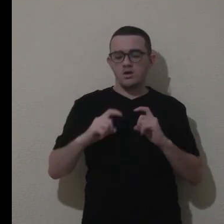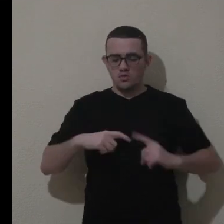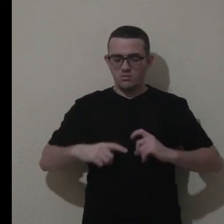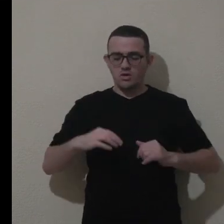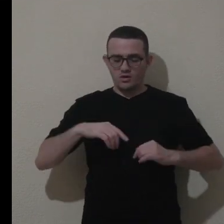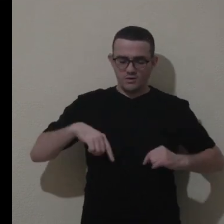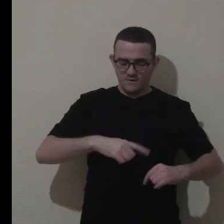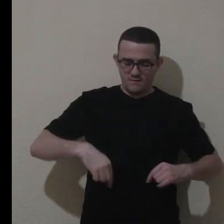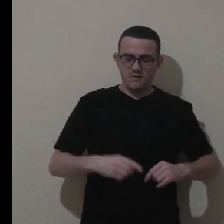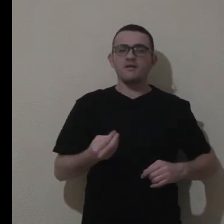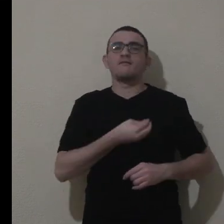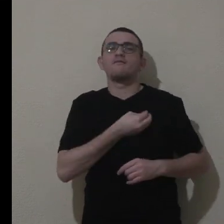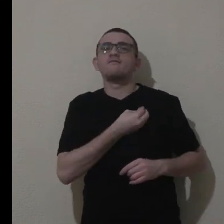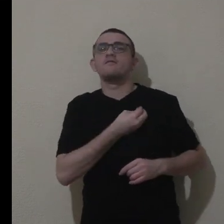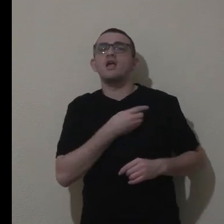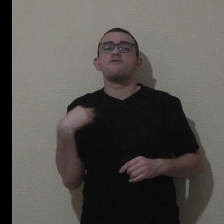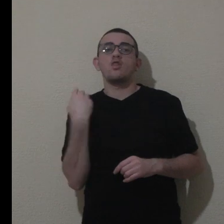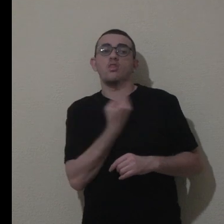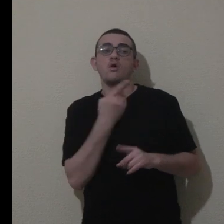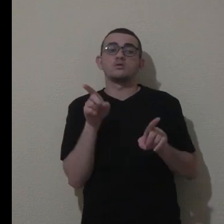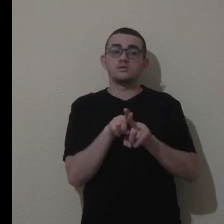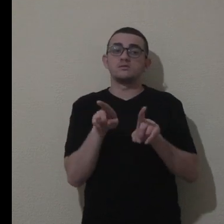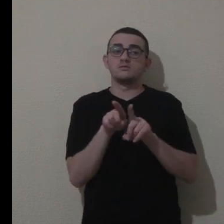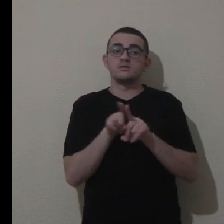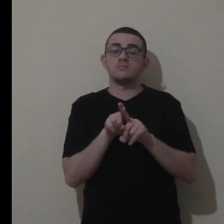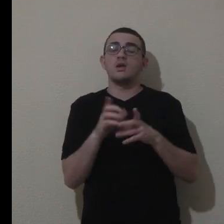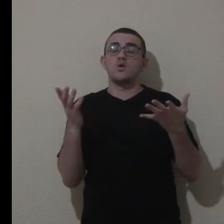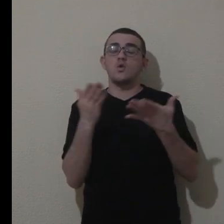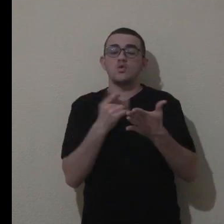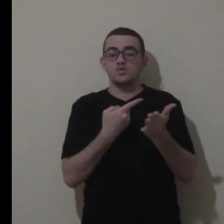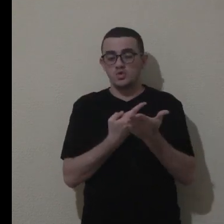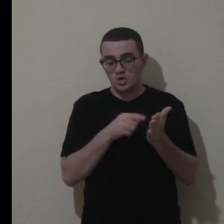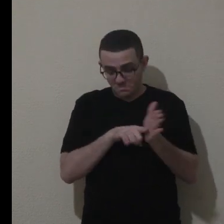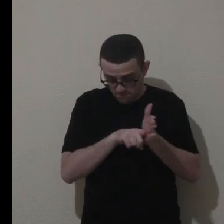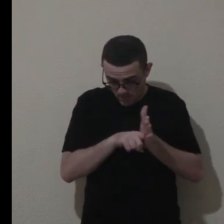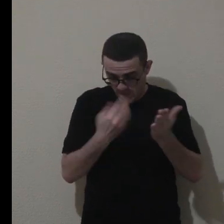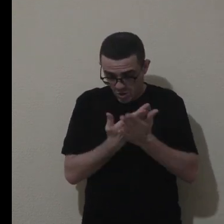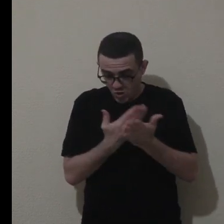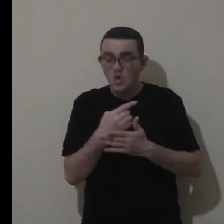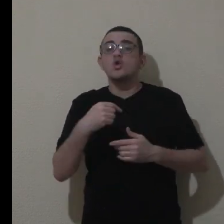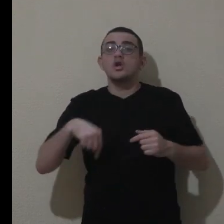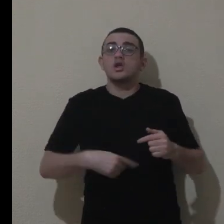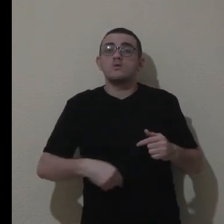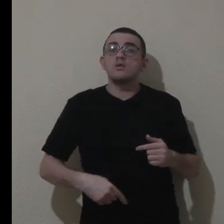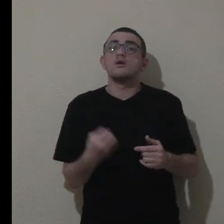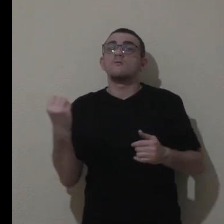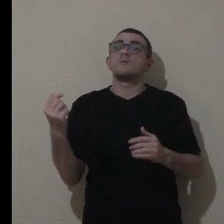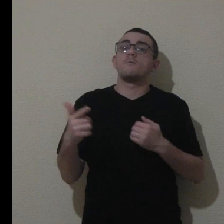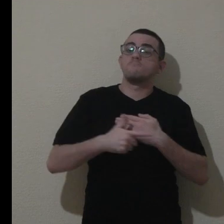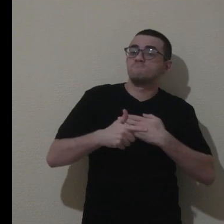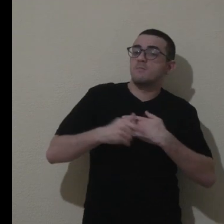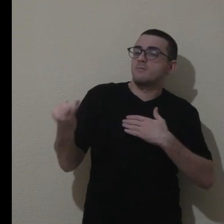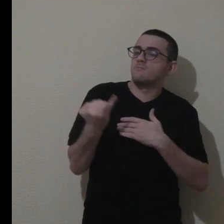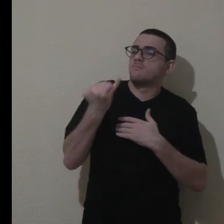habitam, nós temos evidências, né, muito grandes hoje de que elas têm um papel